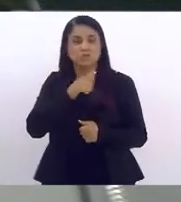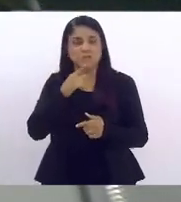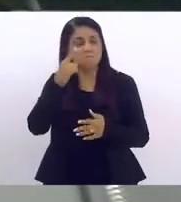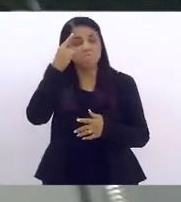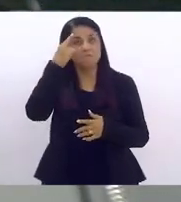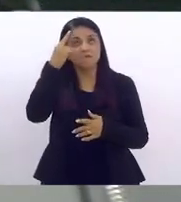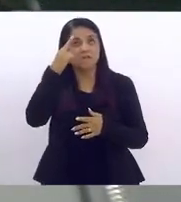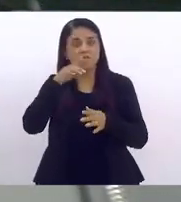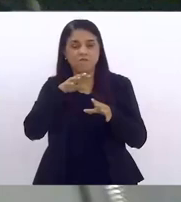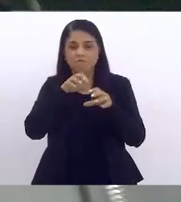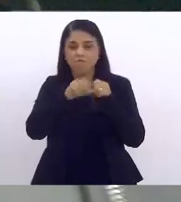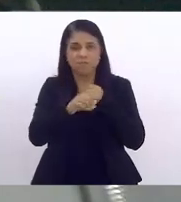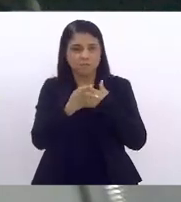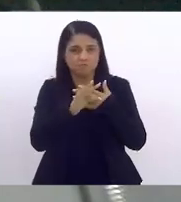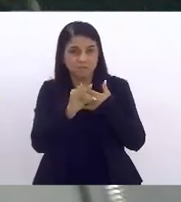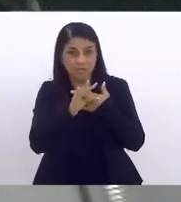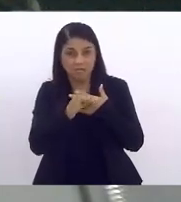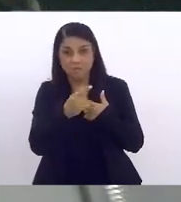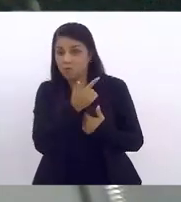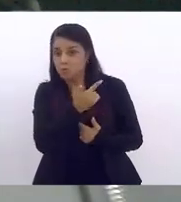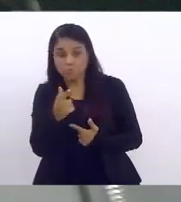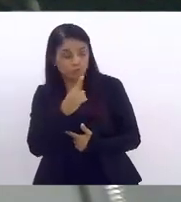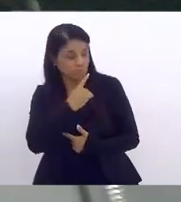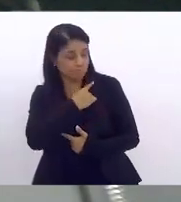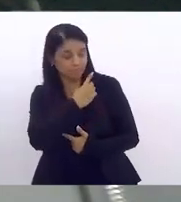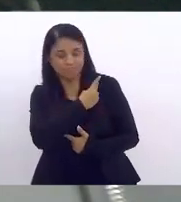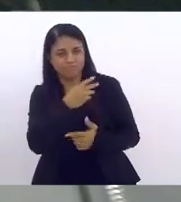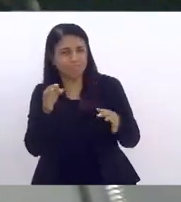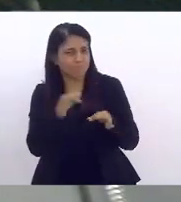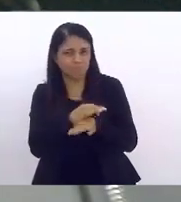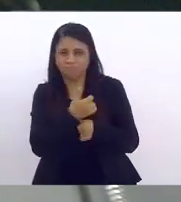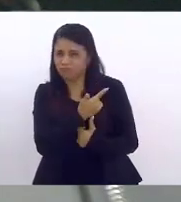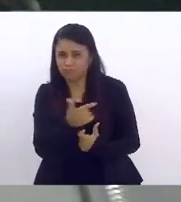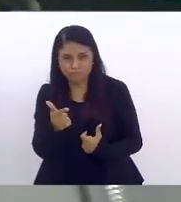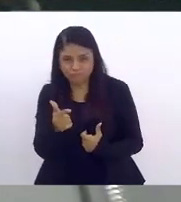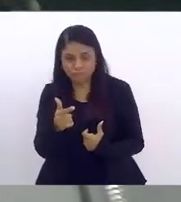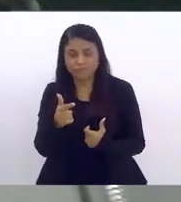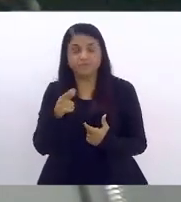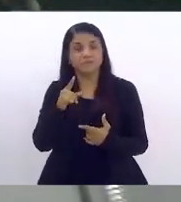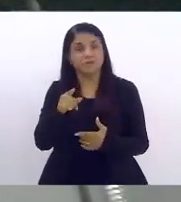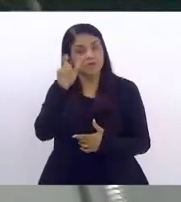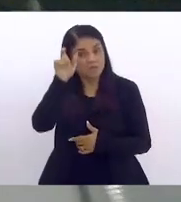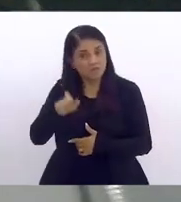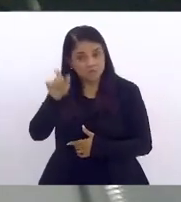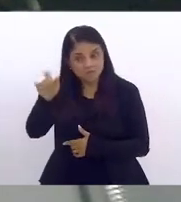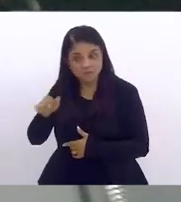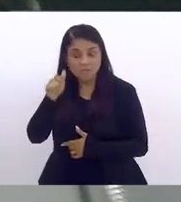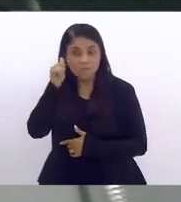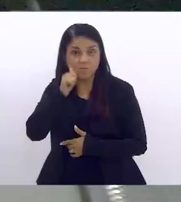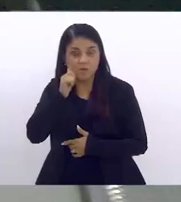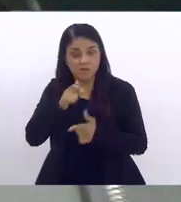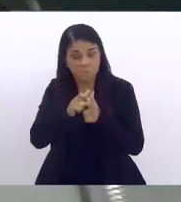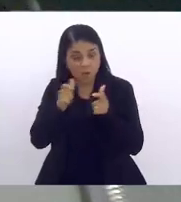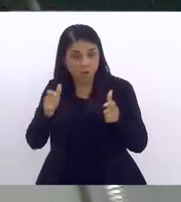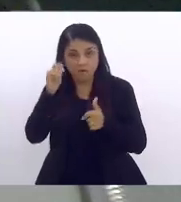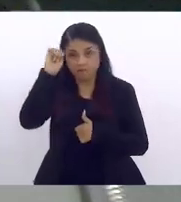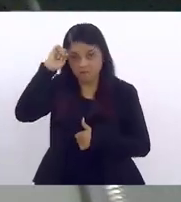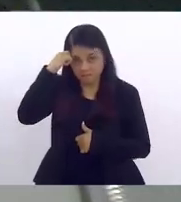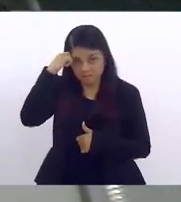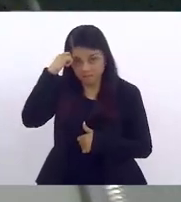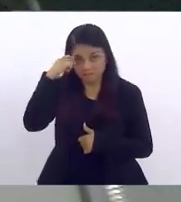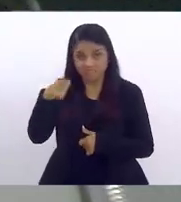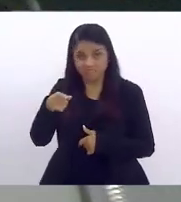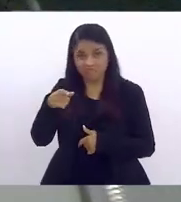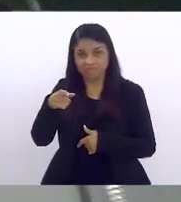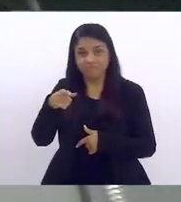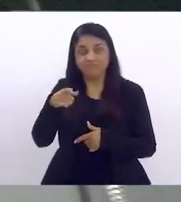formação técnica porque eles não tinham ensino médio completo. E a gente está falando dessas mulheres, na grande maioria negras, que,